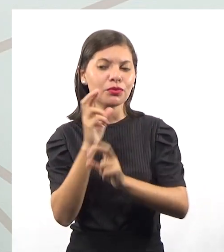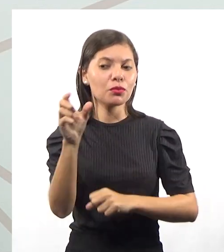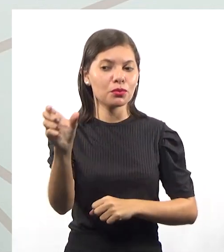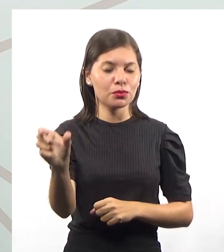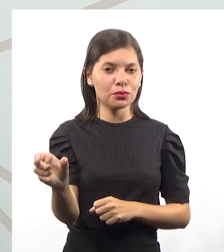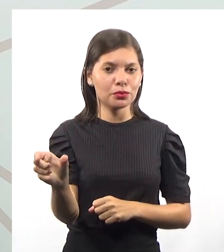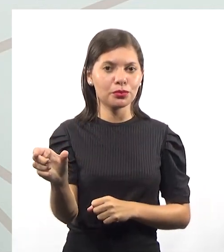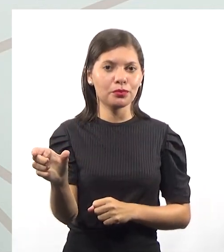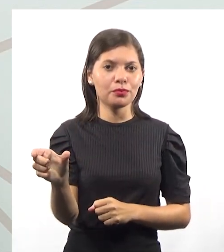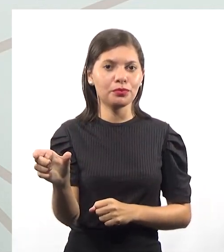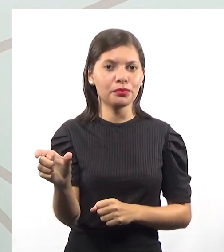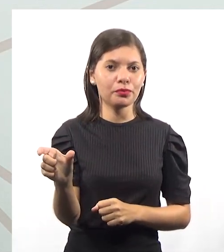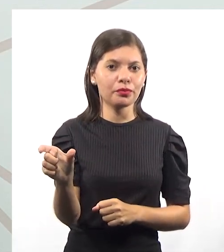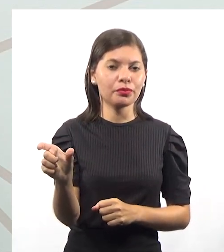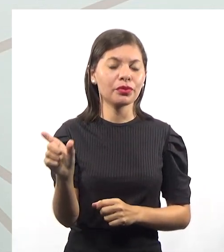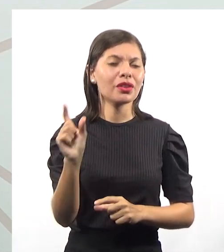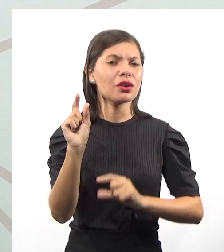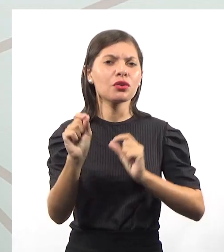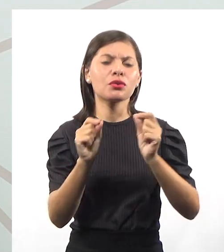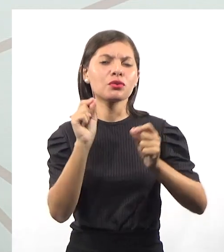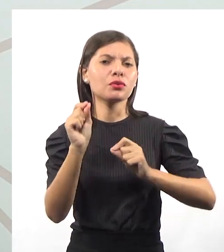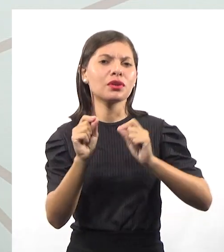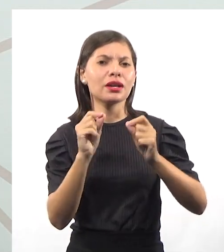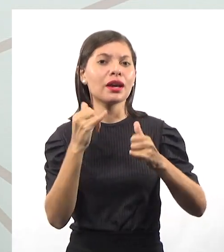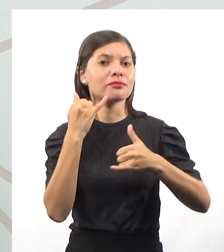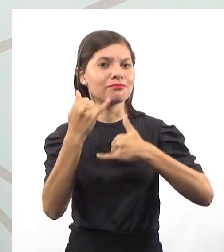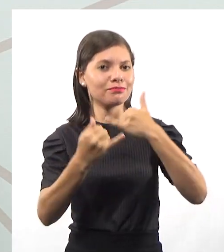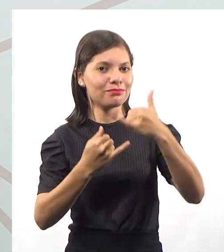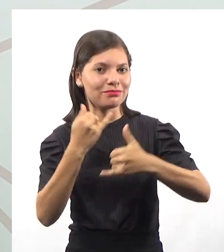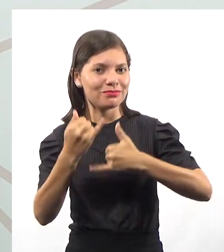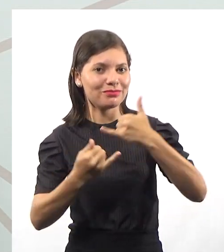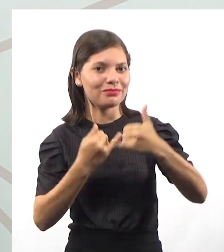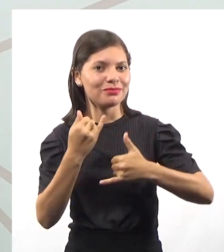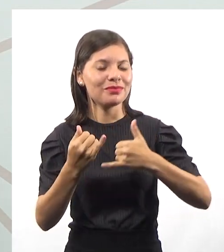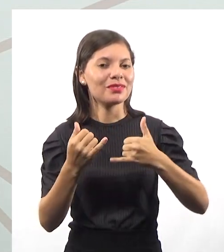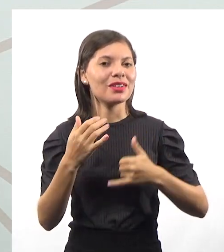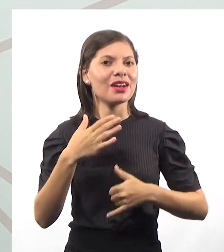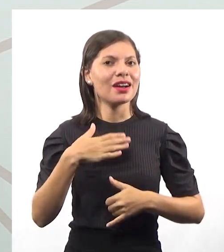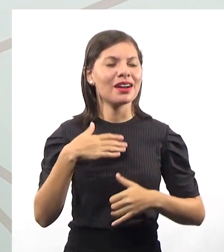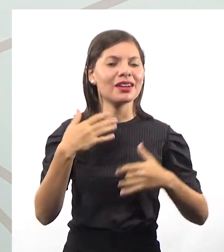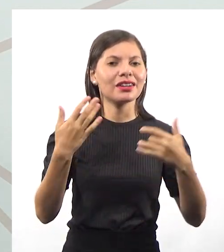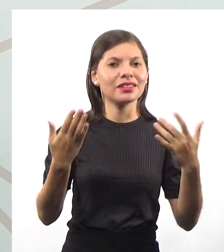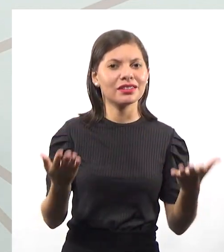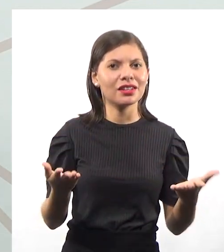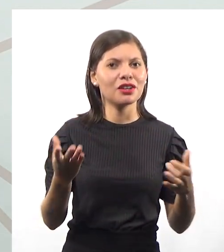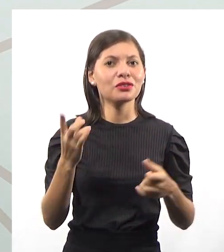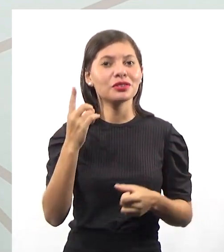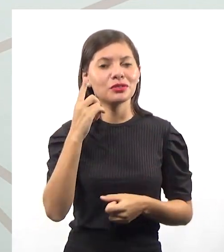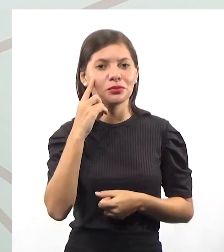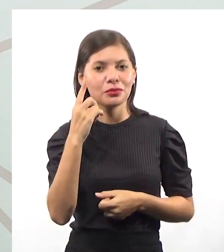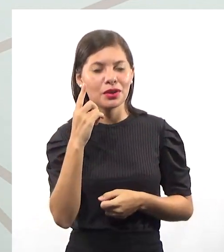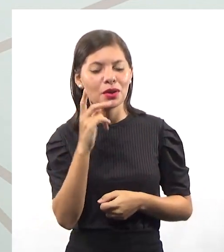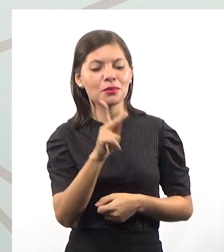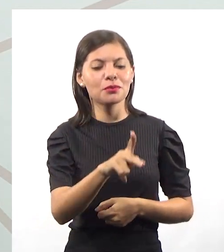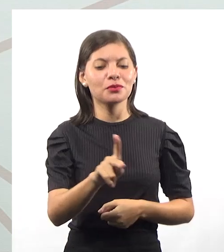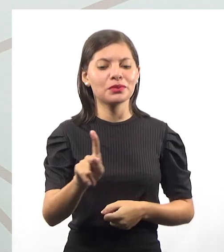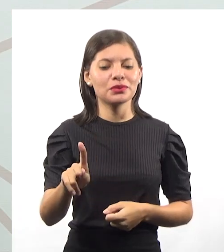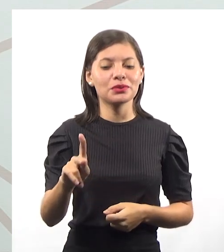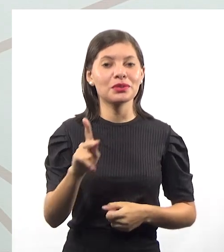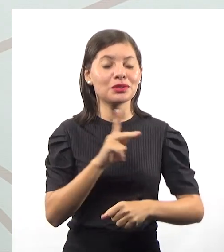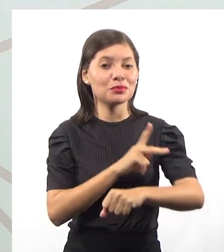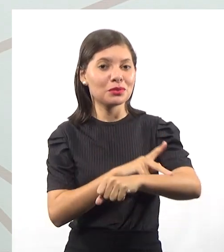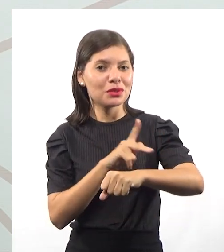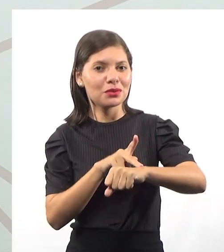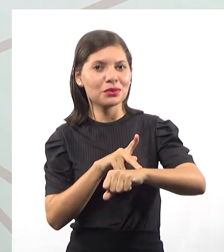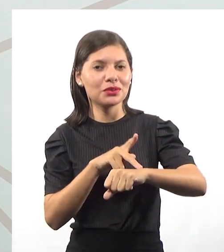outro. Essa relação com o outro que são o quê? São as brincadeiras. Então a gente vê, né,